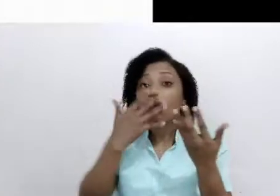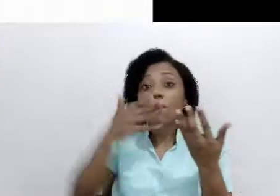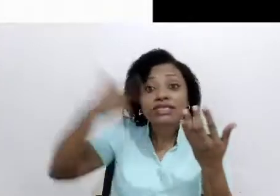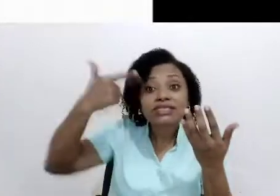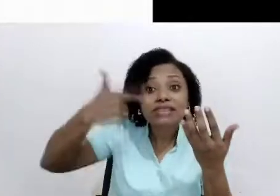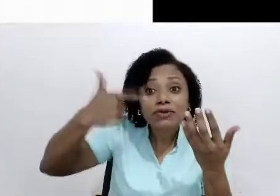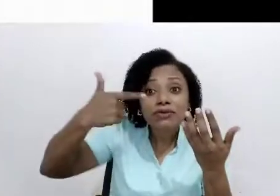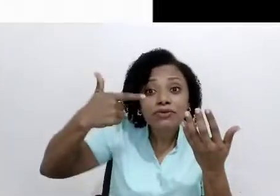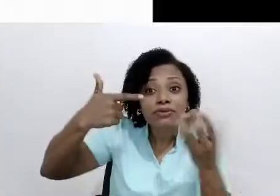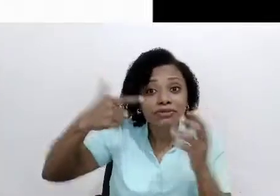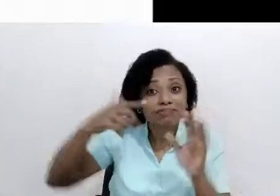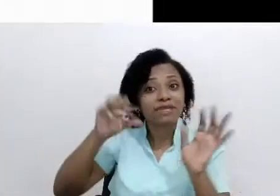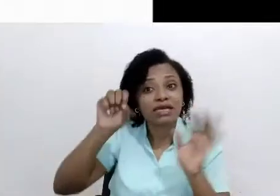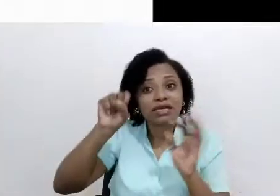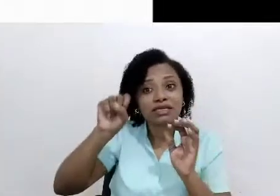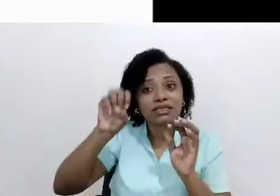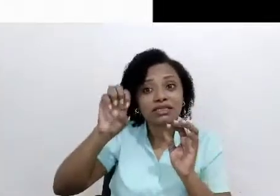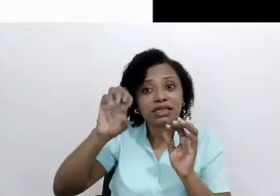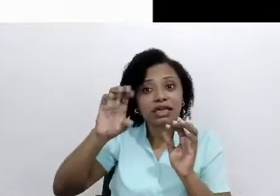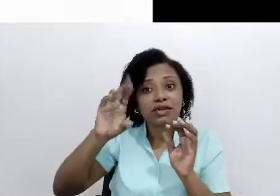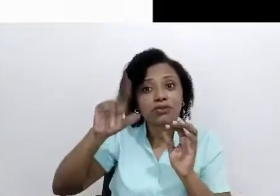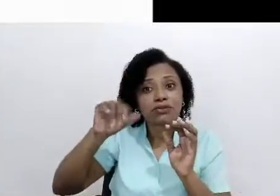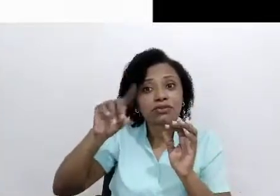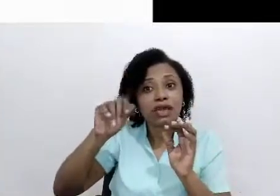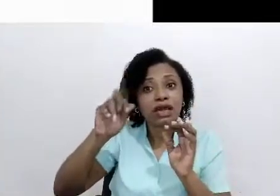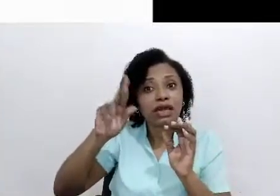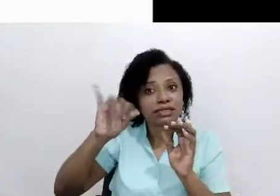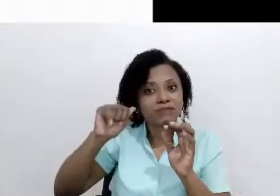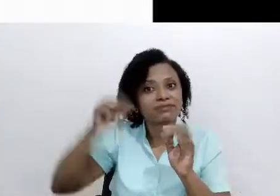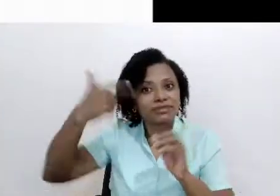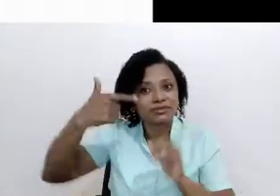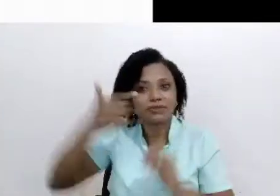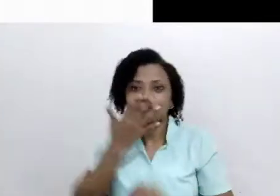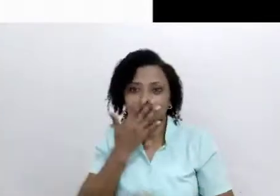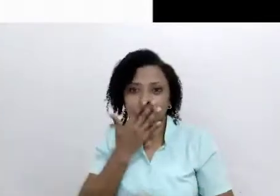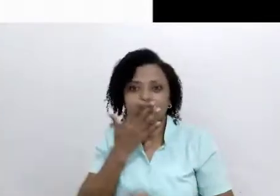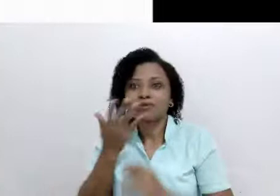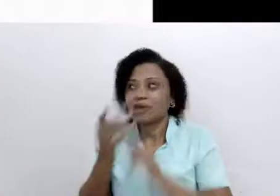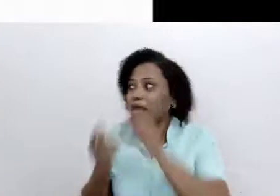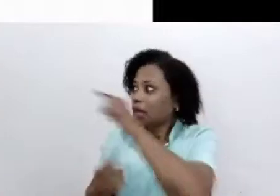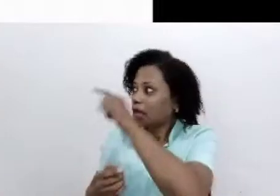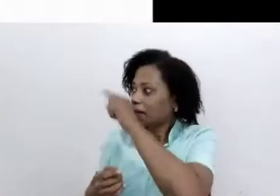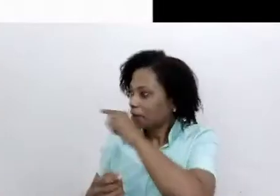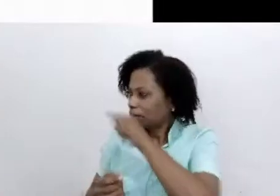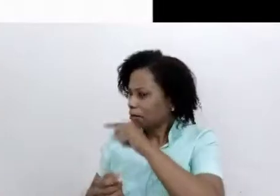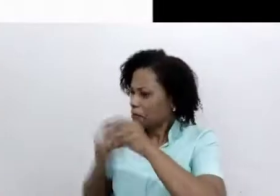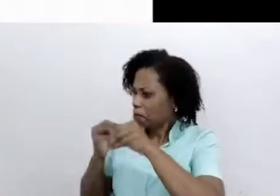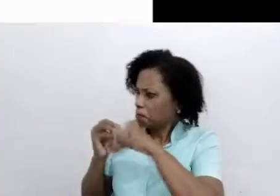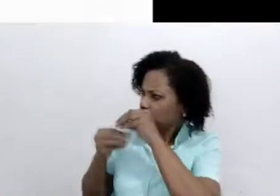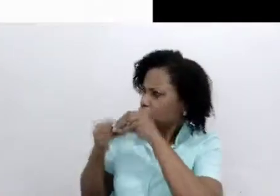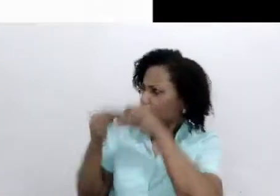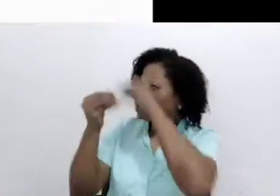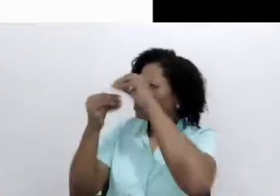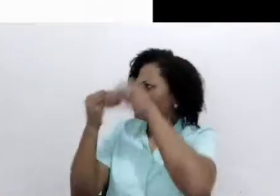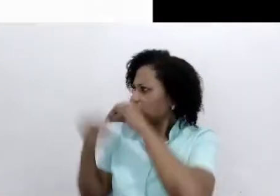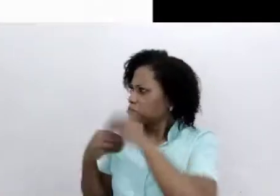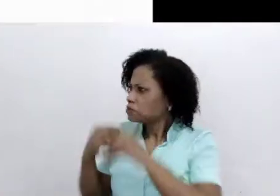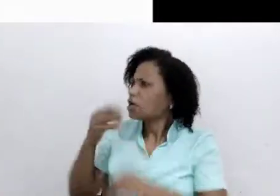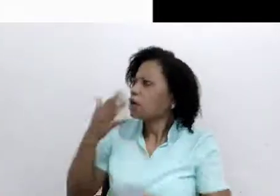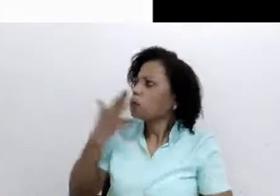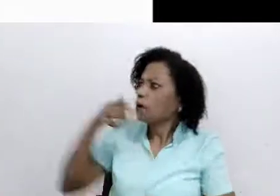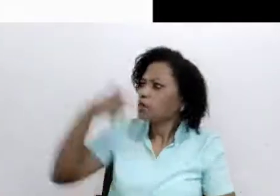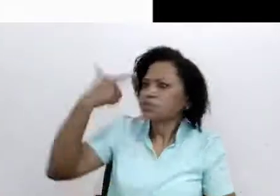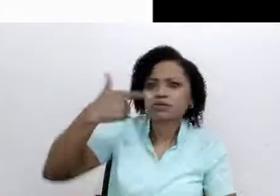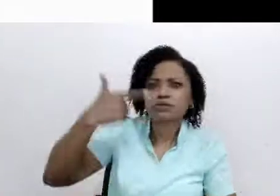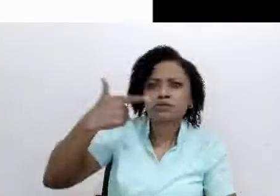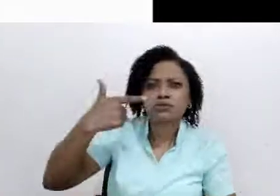secundária. Isso quer dizer que se a gente pegar tons de vermelho, de verde e de azul, dá para formar